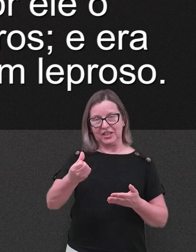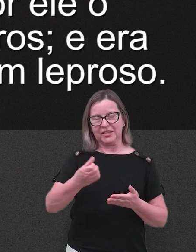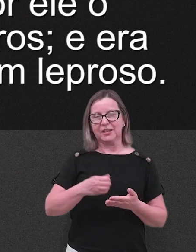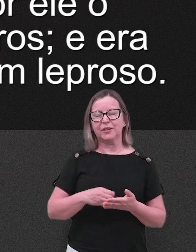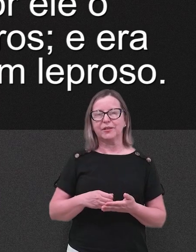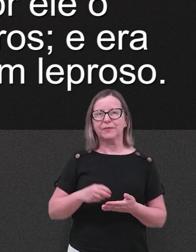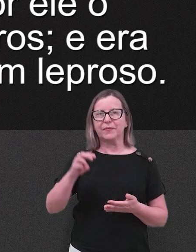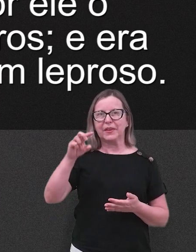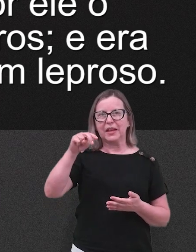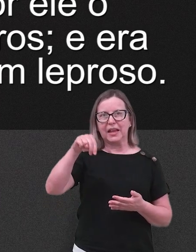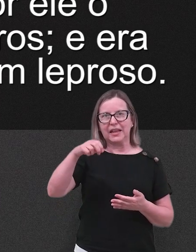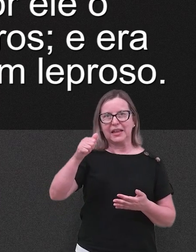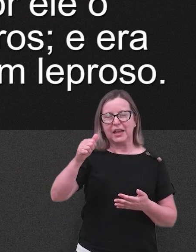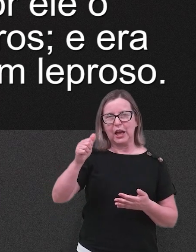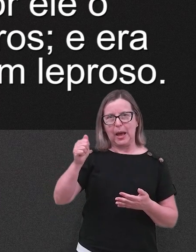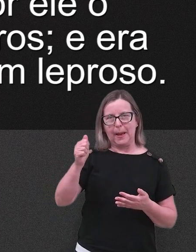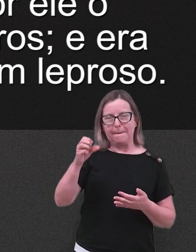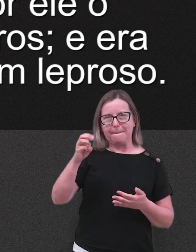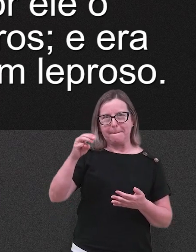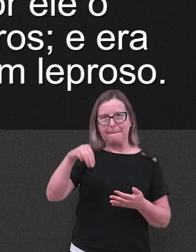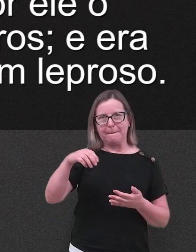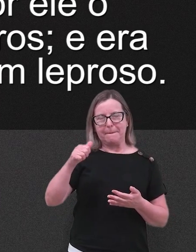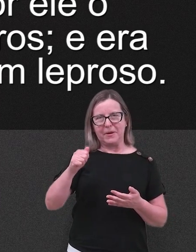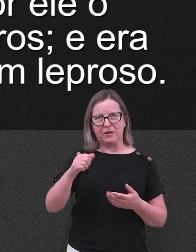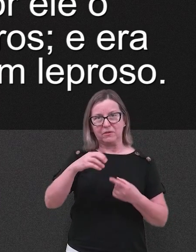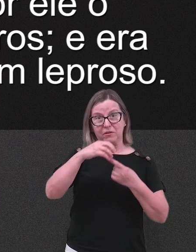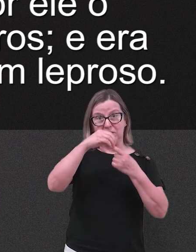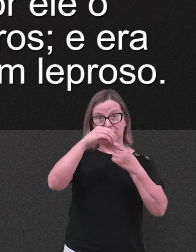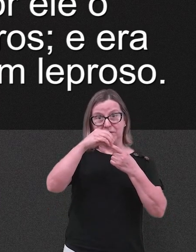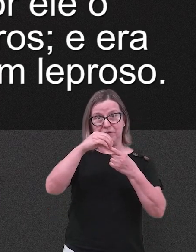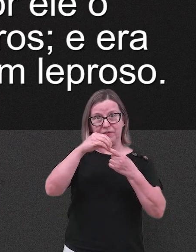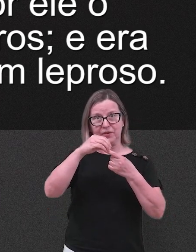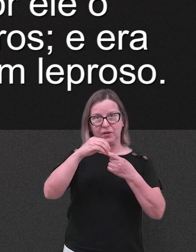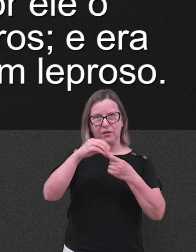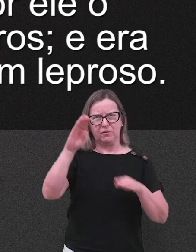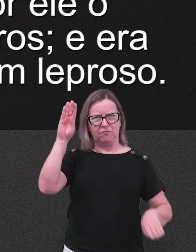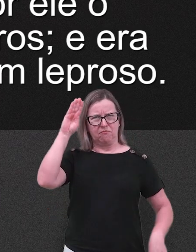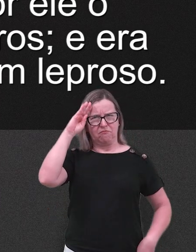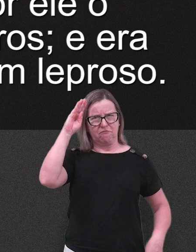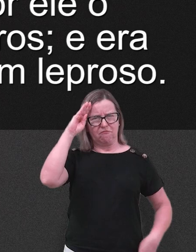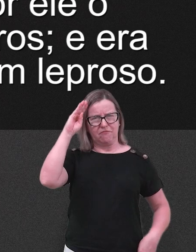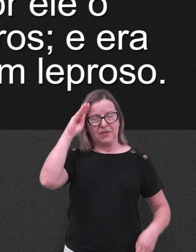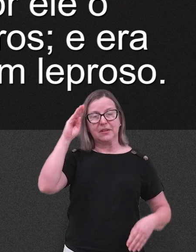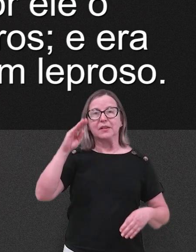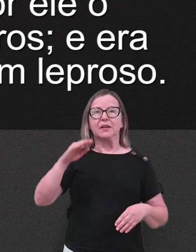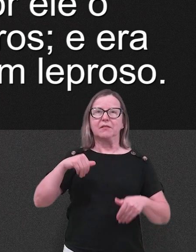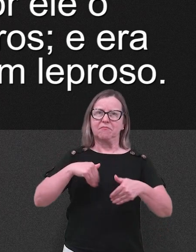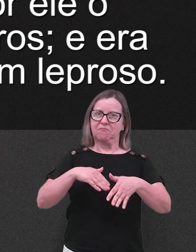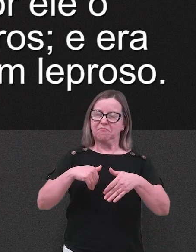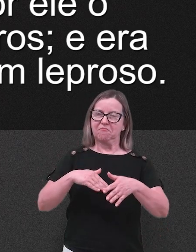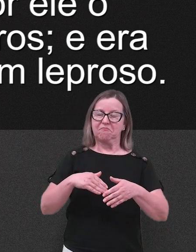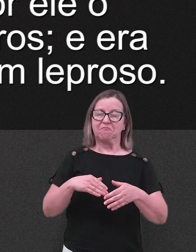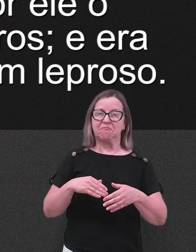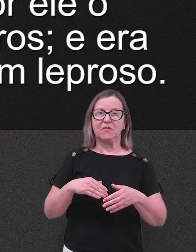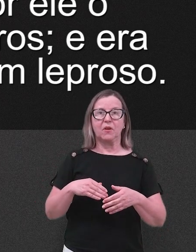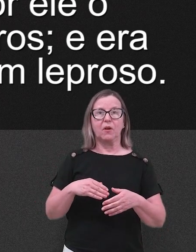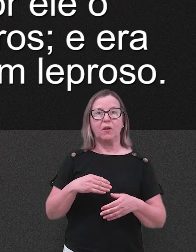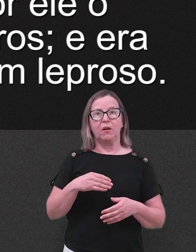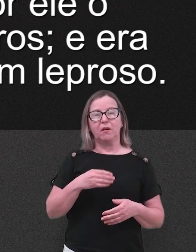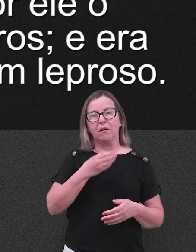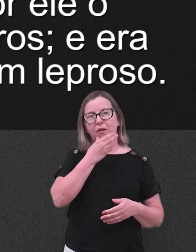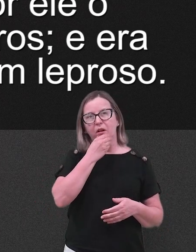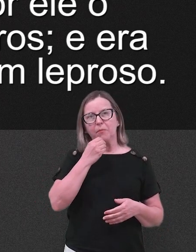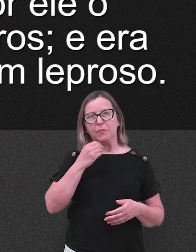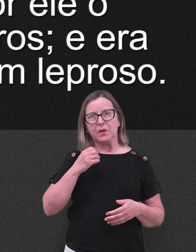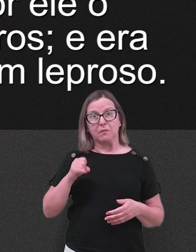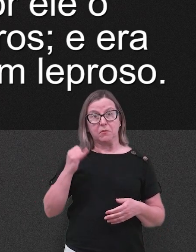Naamã, comandante do exército do rei da Síria, era grande homem diante do seu senhor